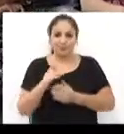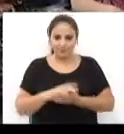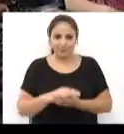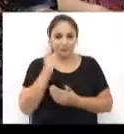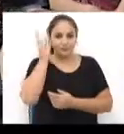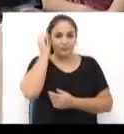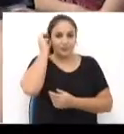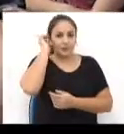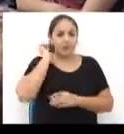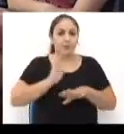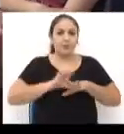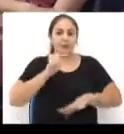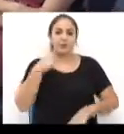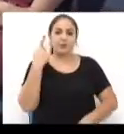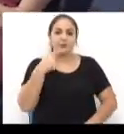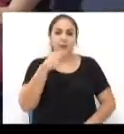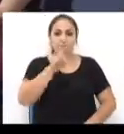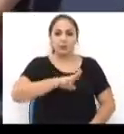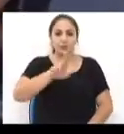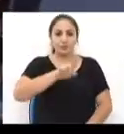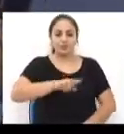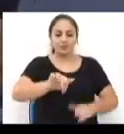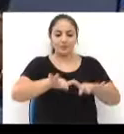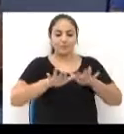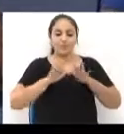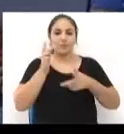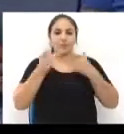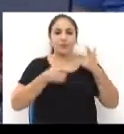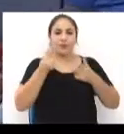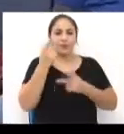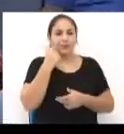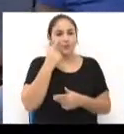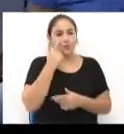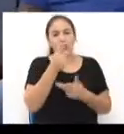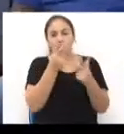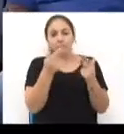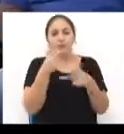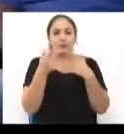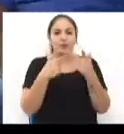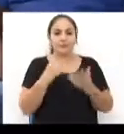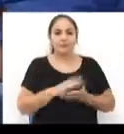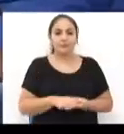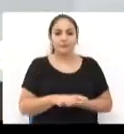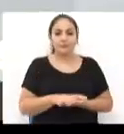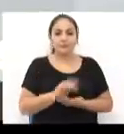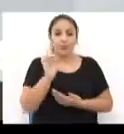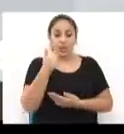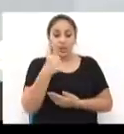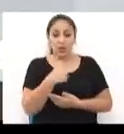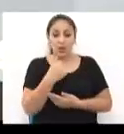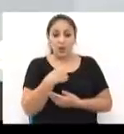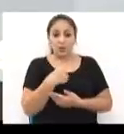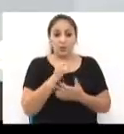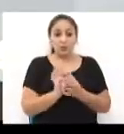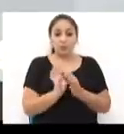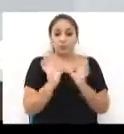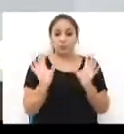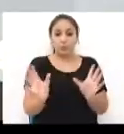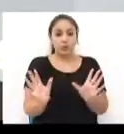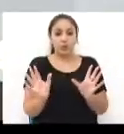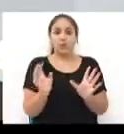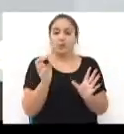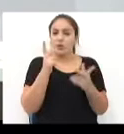Outros vereadores utilizaram a tribuna para comentar o assunto. Confira alguns discursos. Quero me colocar